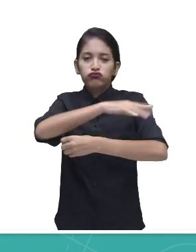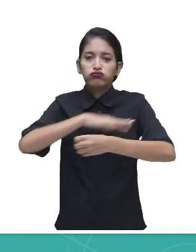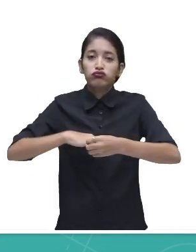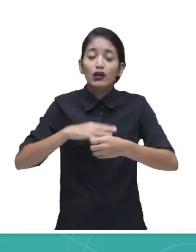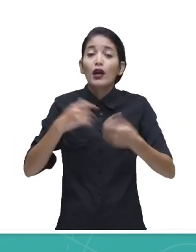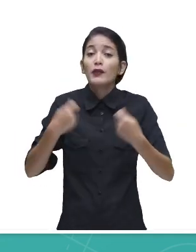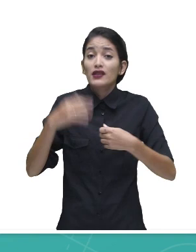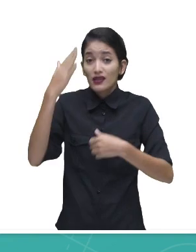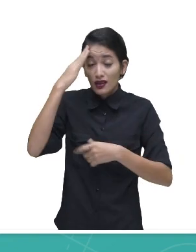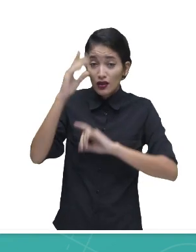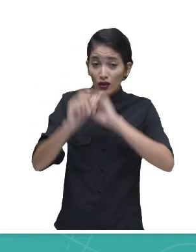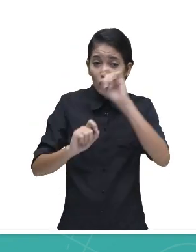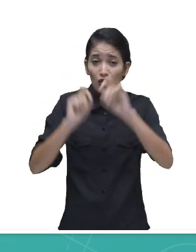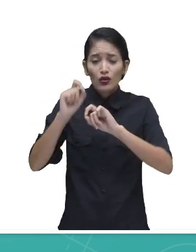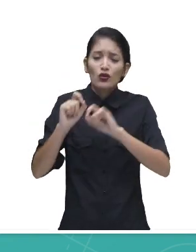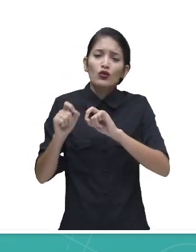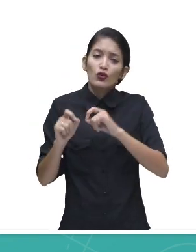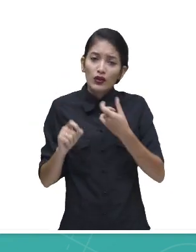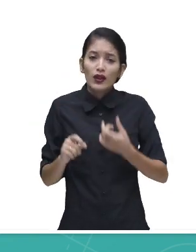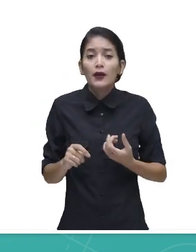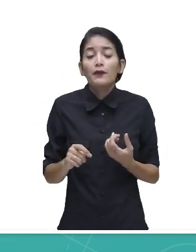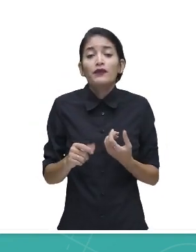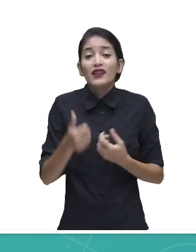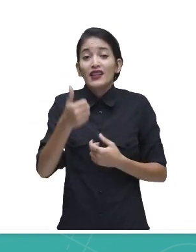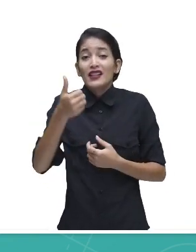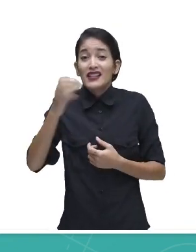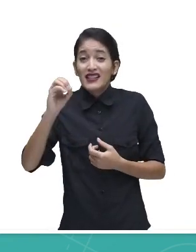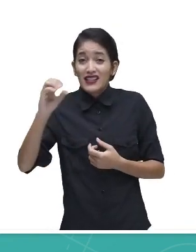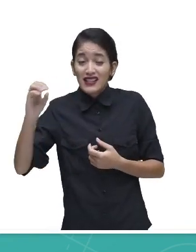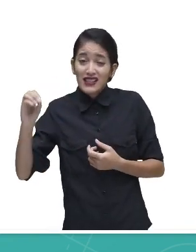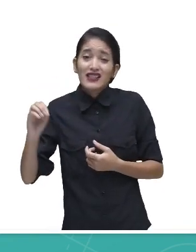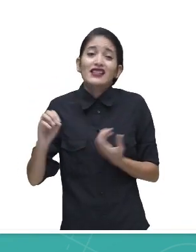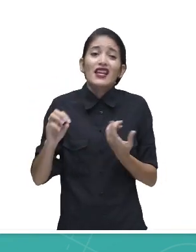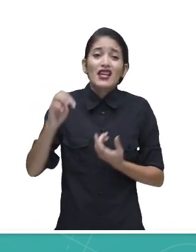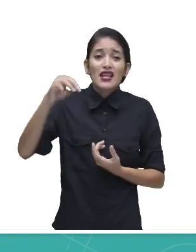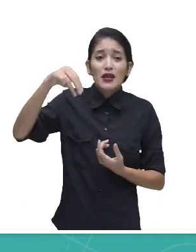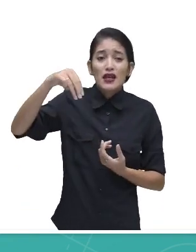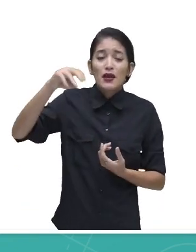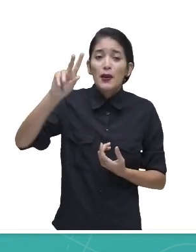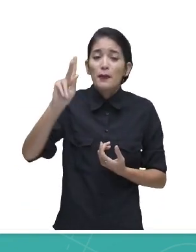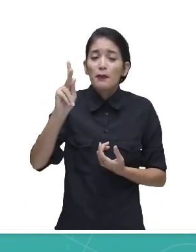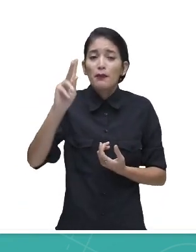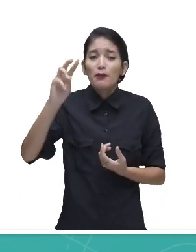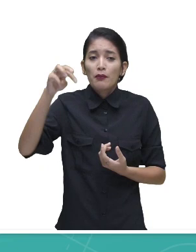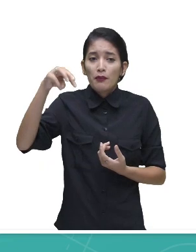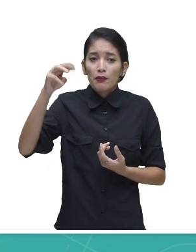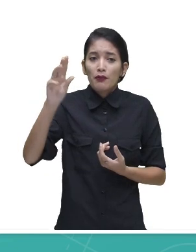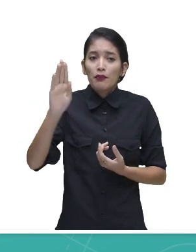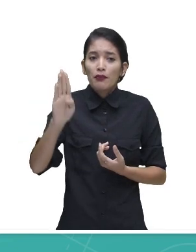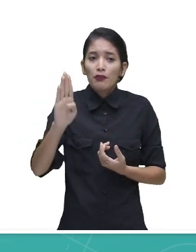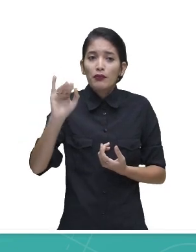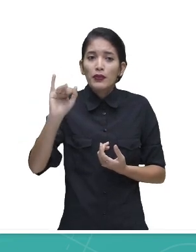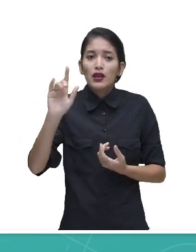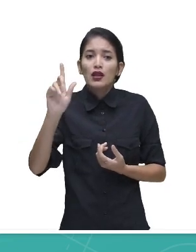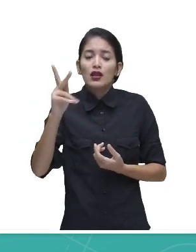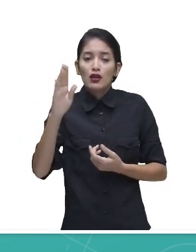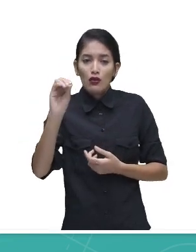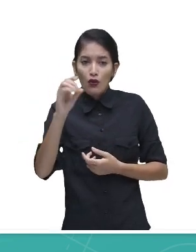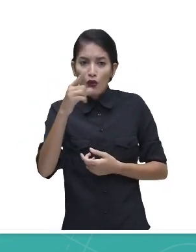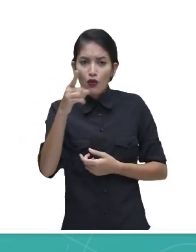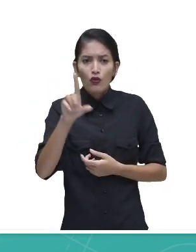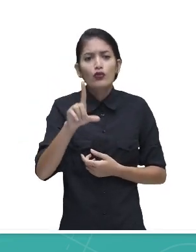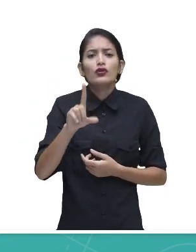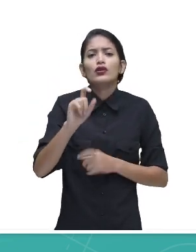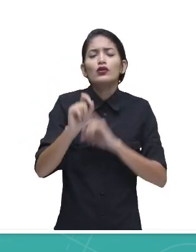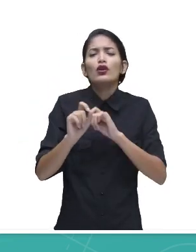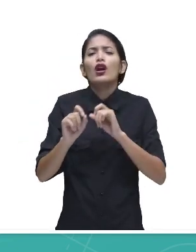é que desses 100 bilhões de galáxias, existe uma que é muito importante, que é chamada de Via Láctea. E por